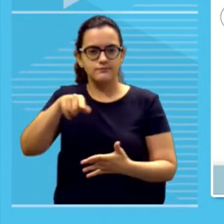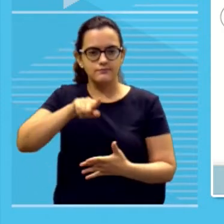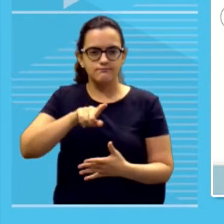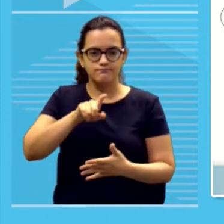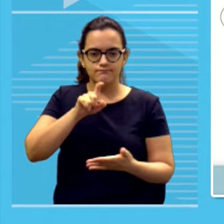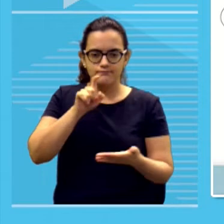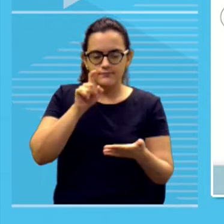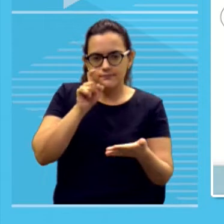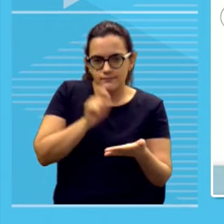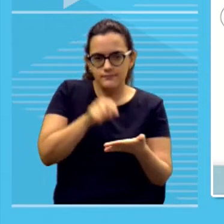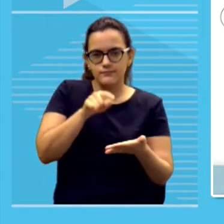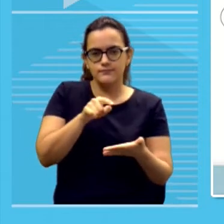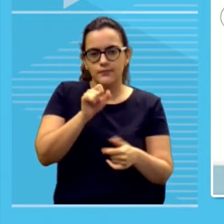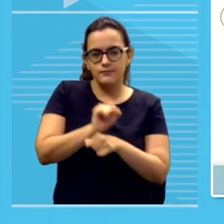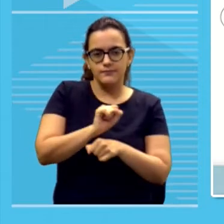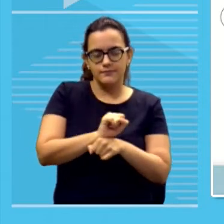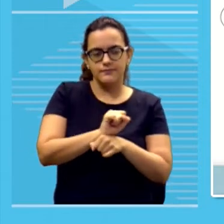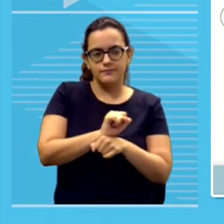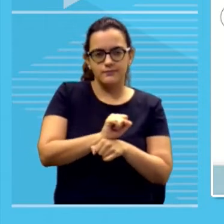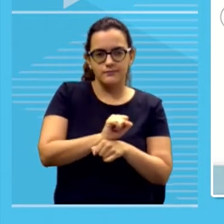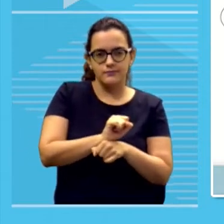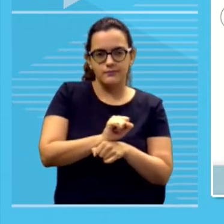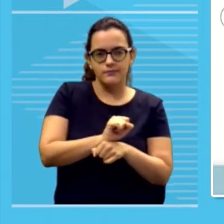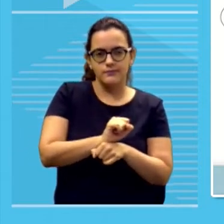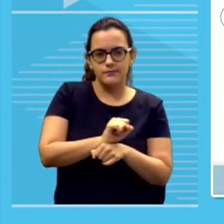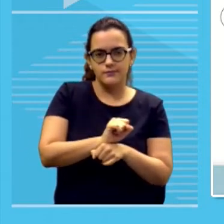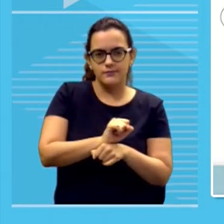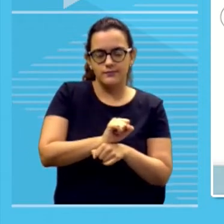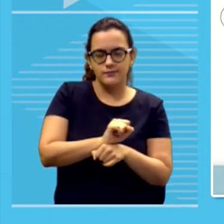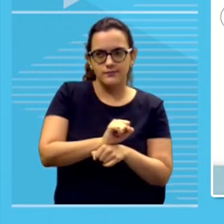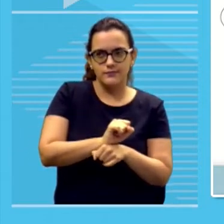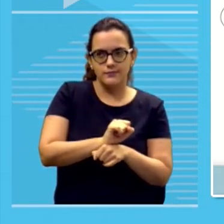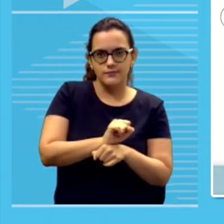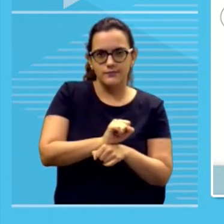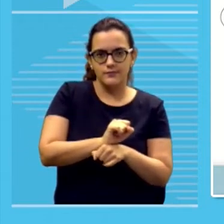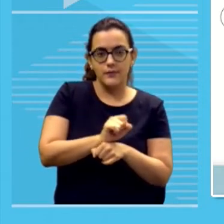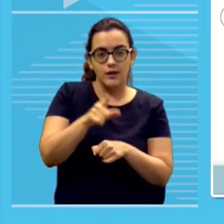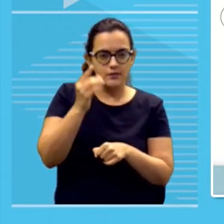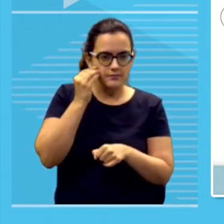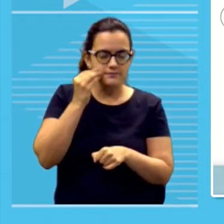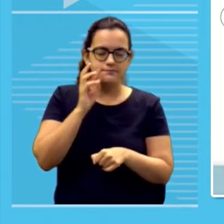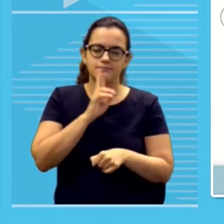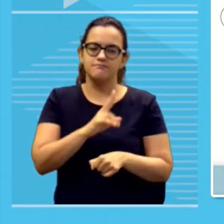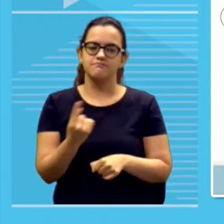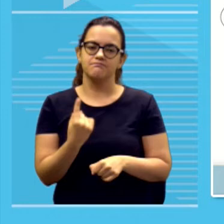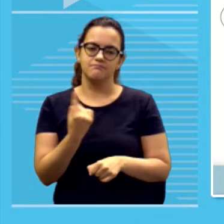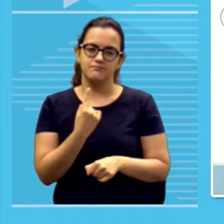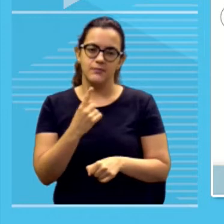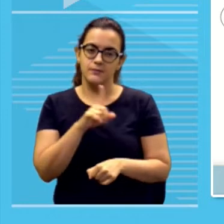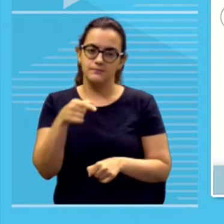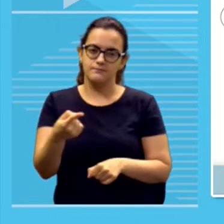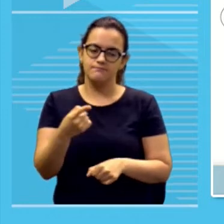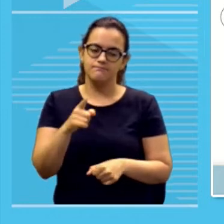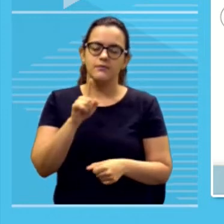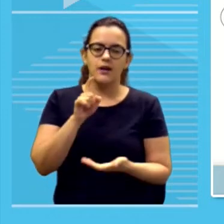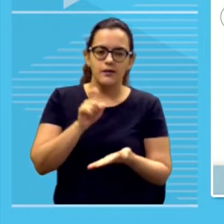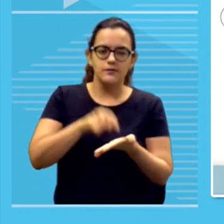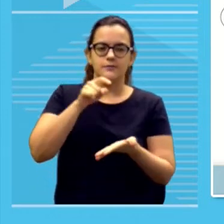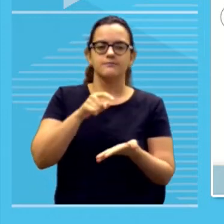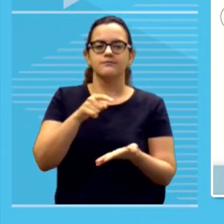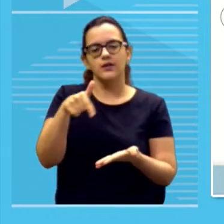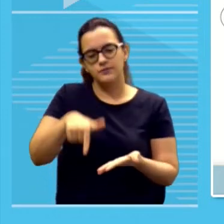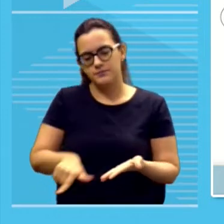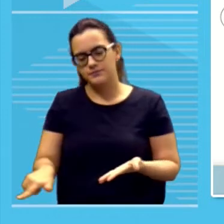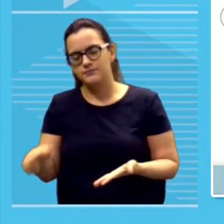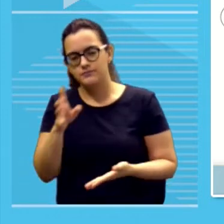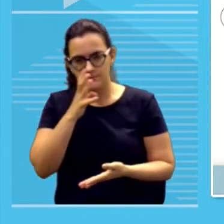para acompanhar a resolução com a gente olha só sejam os pontos de e c dois pontos no plano cartesiano Qual é